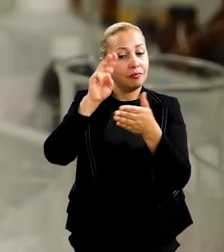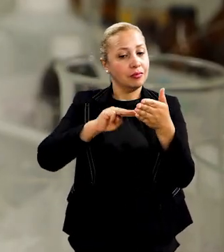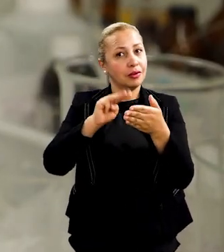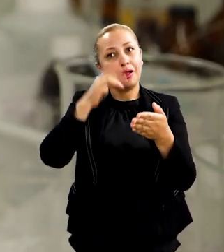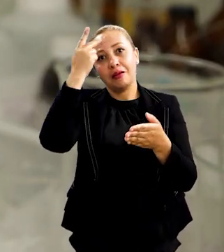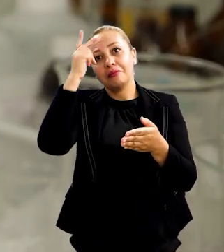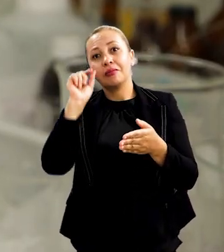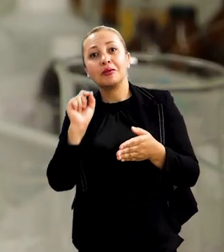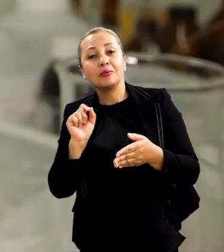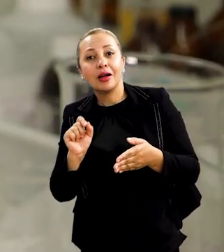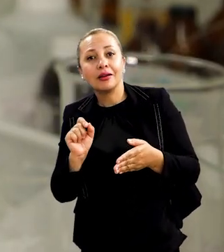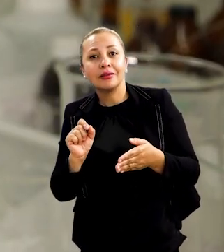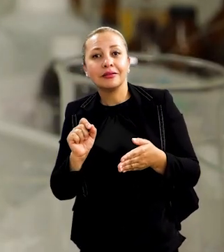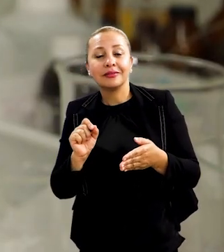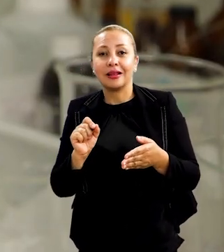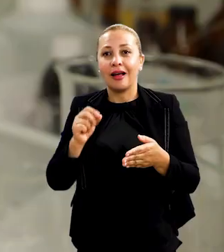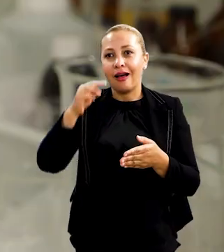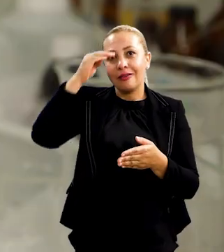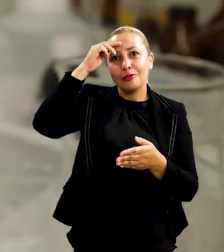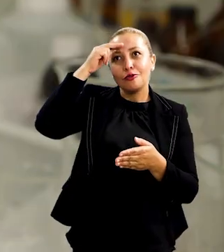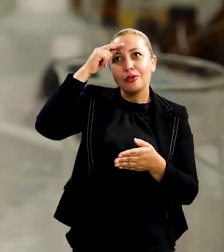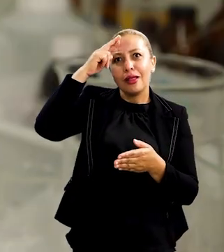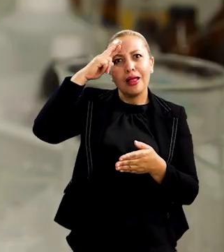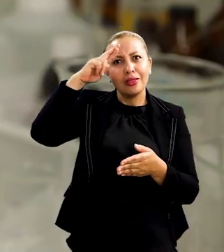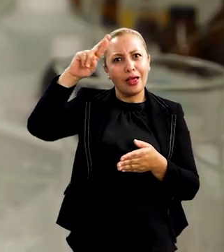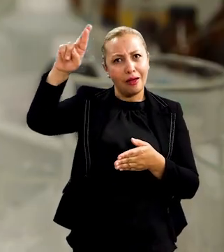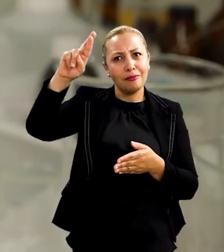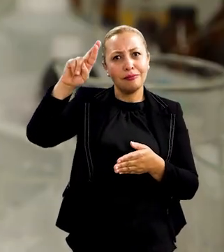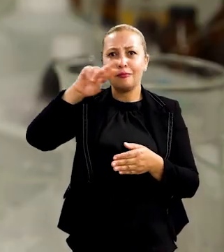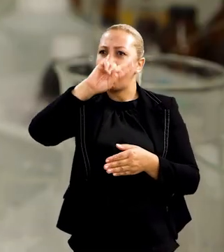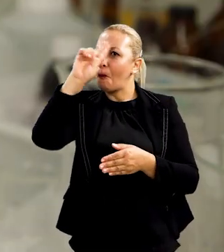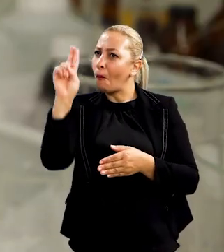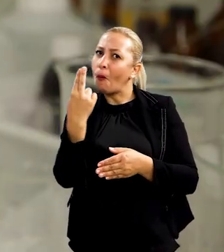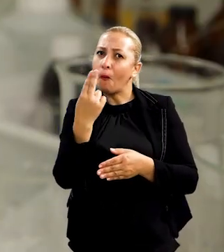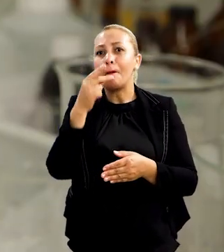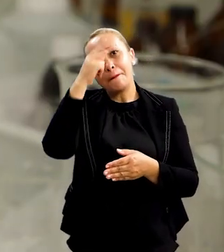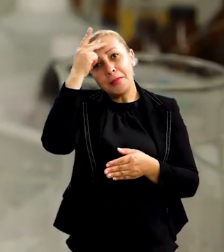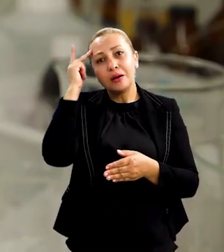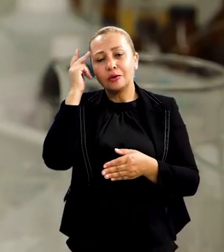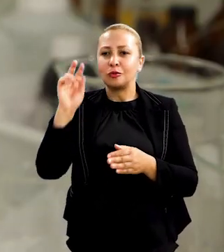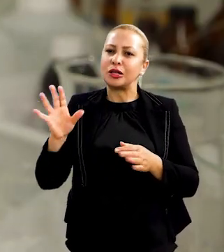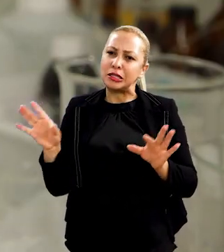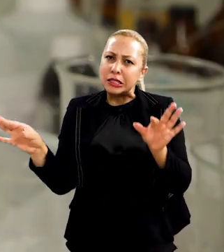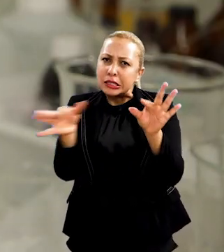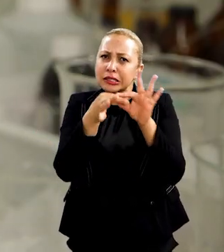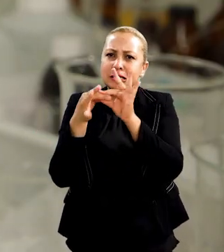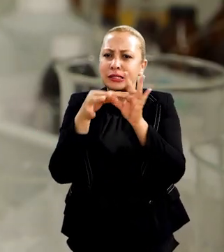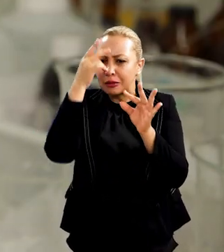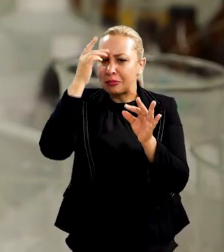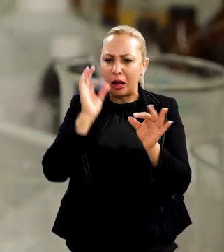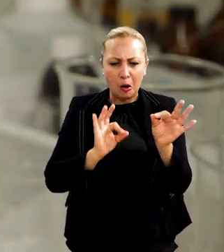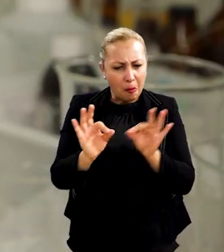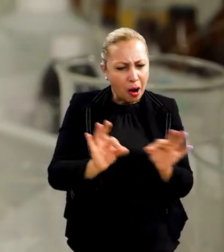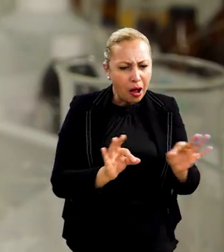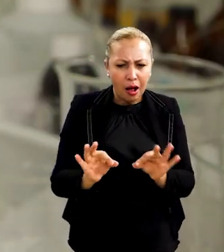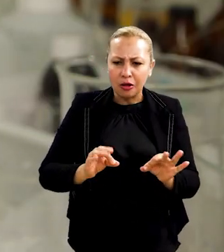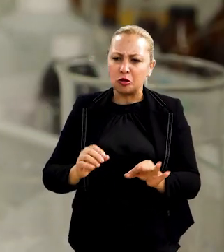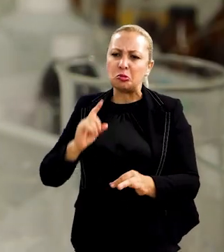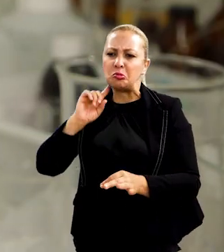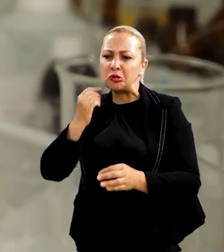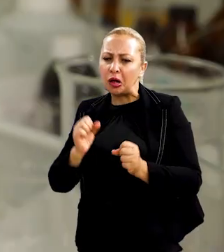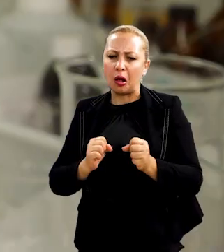método, seria para autoridades ou pessoas diretamente ligadas, né, ao processo de coletagem, né,